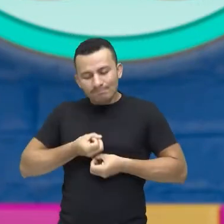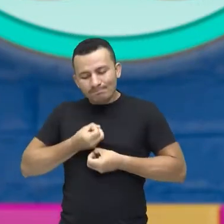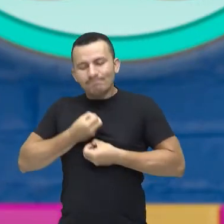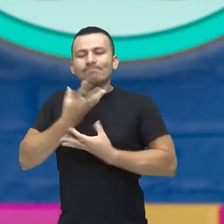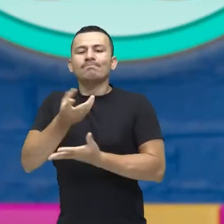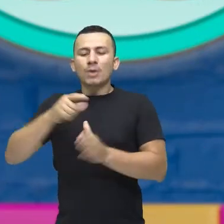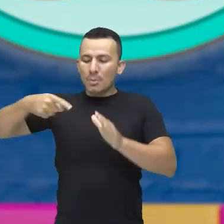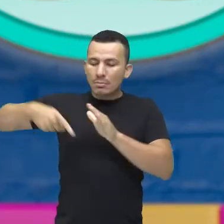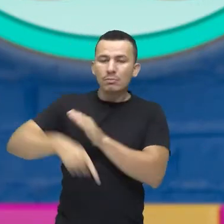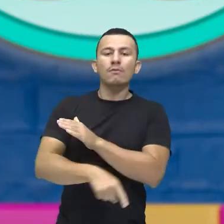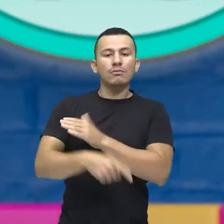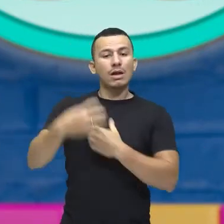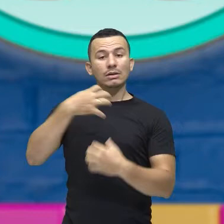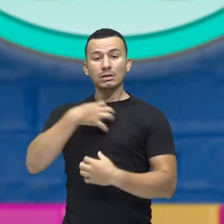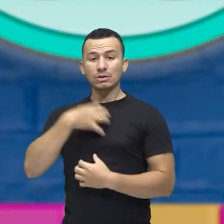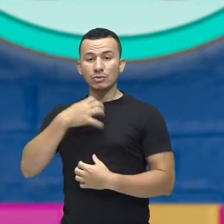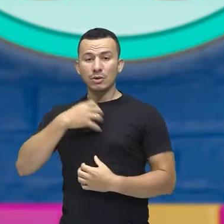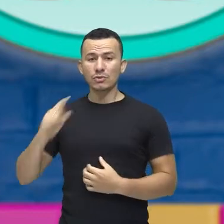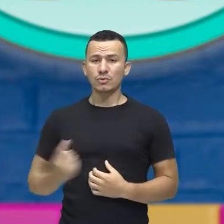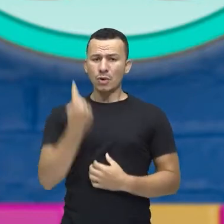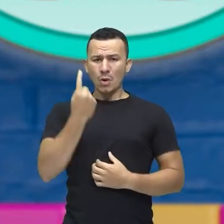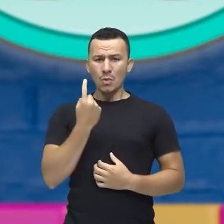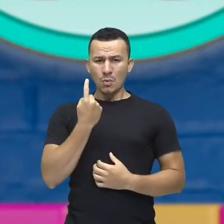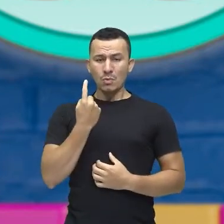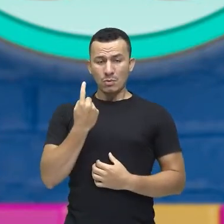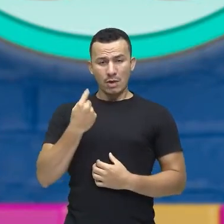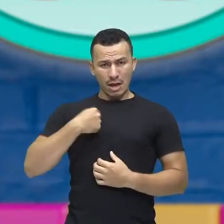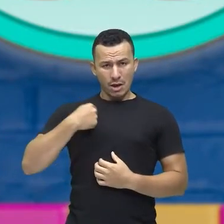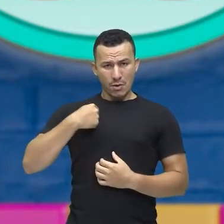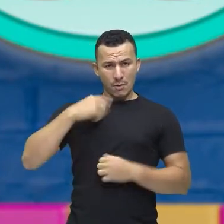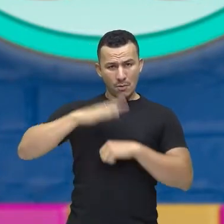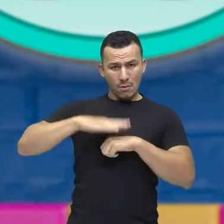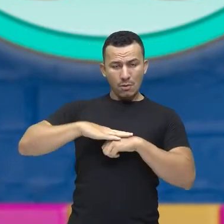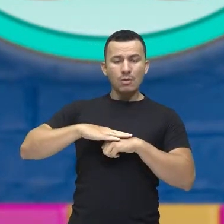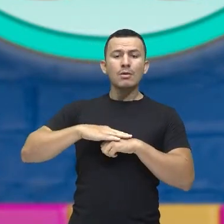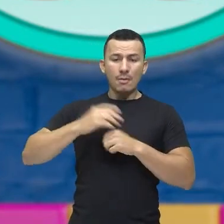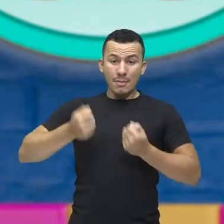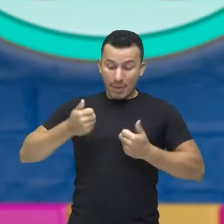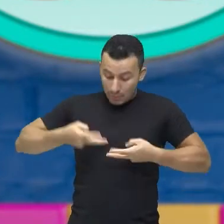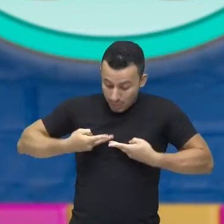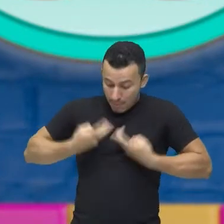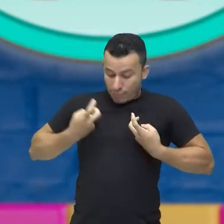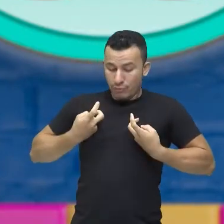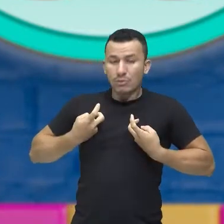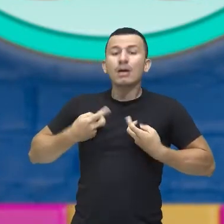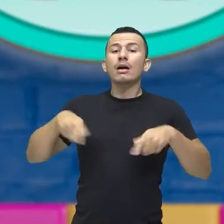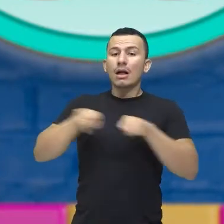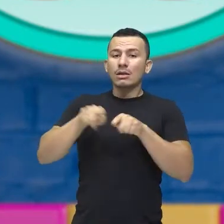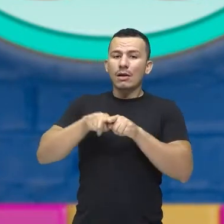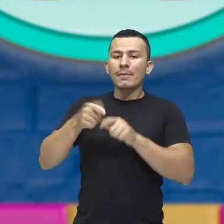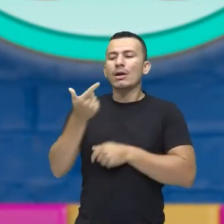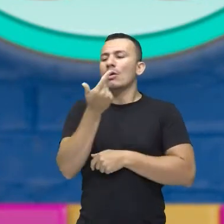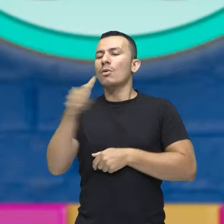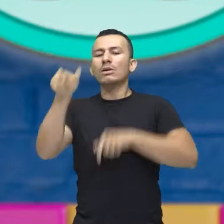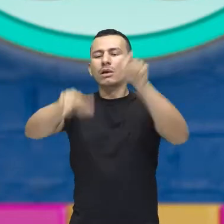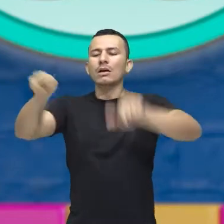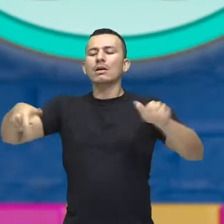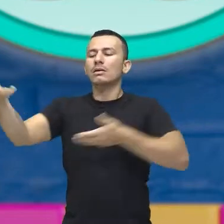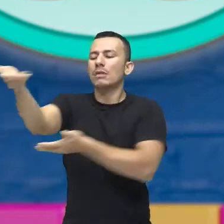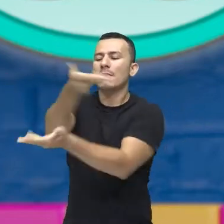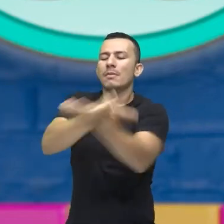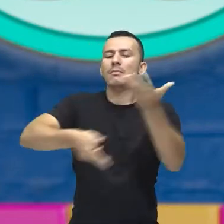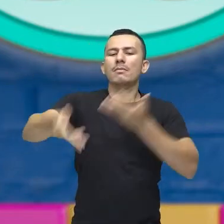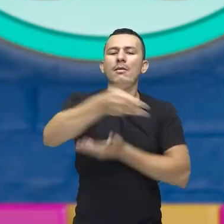traz um aprofundamento, não somente de mim para mim, com certeza começa aí, começa de mim para mim, mas também aprofunda as outras relações, também melhora